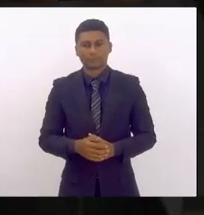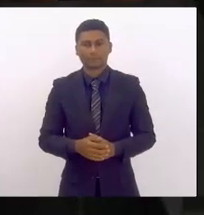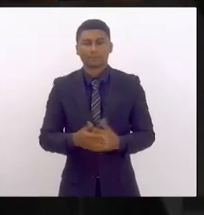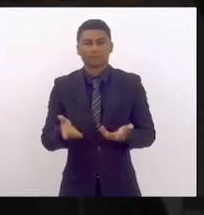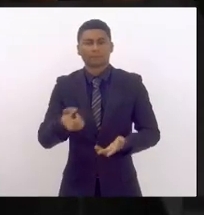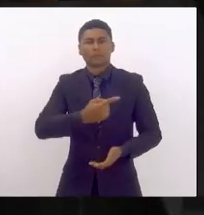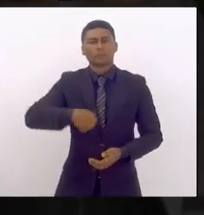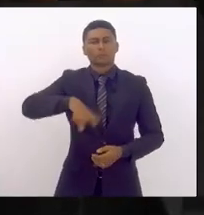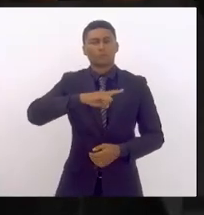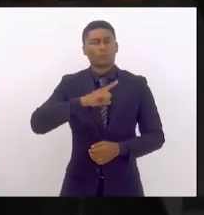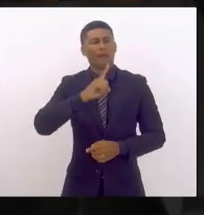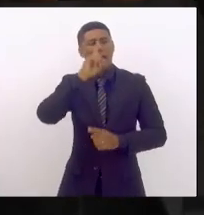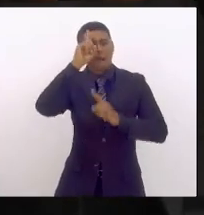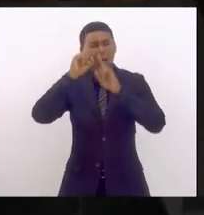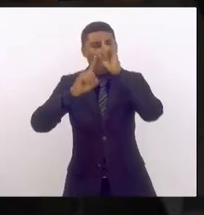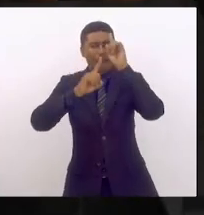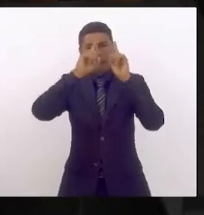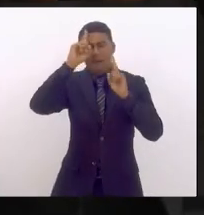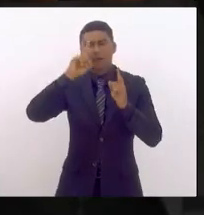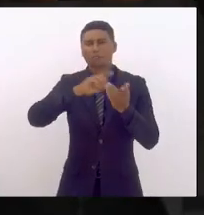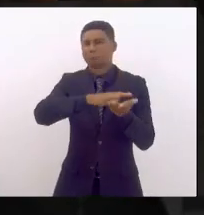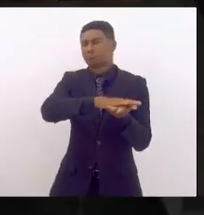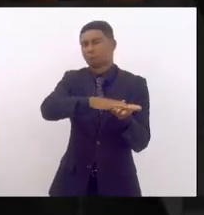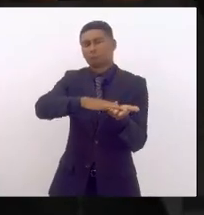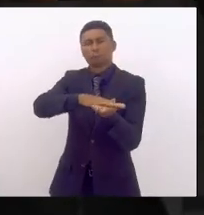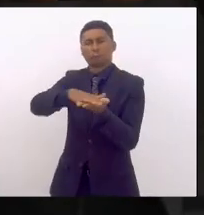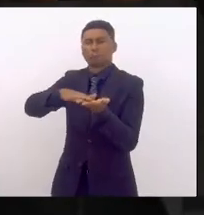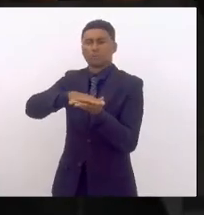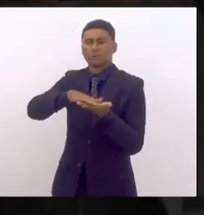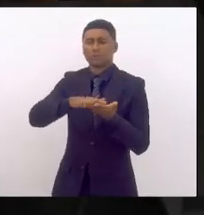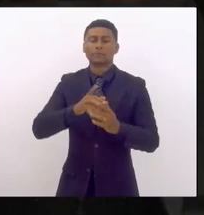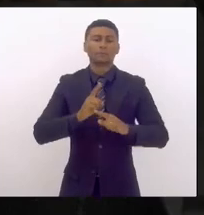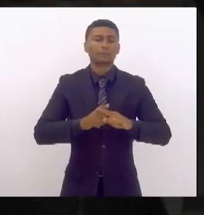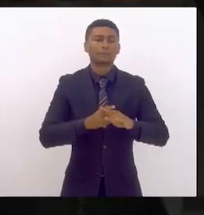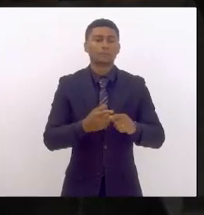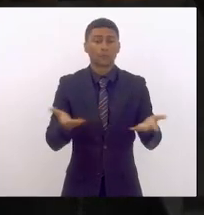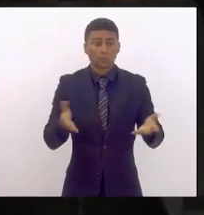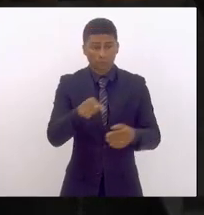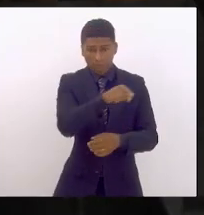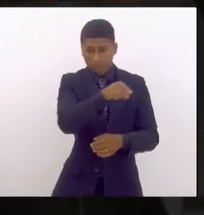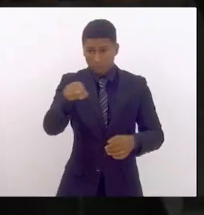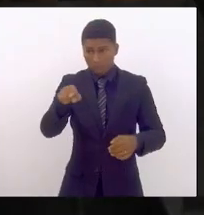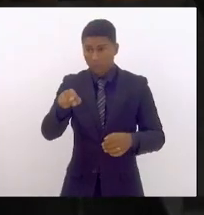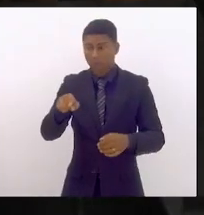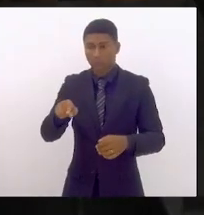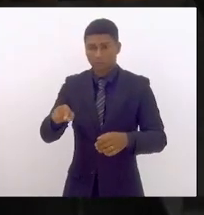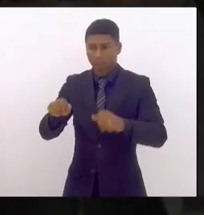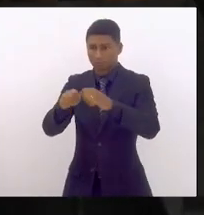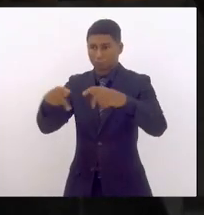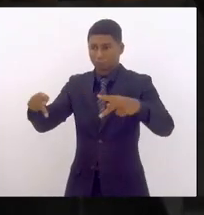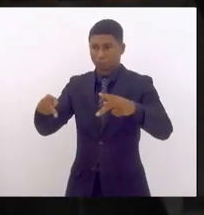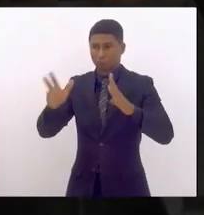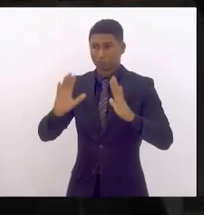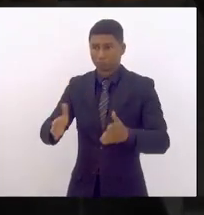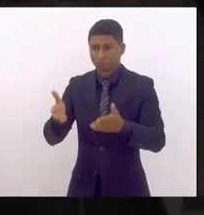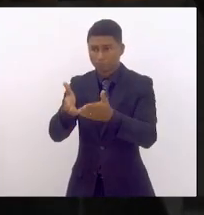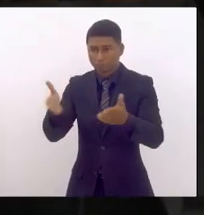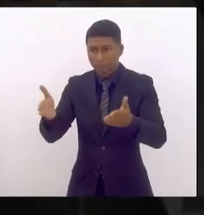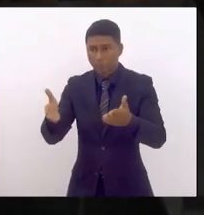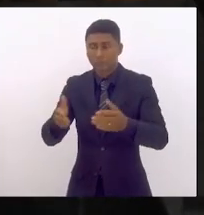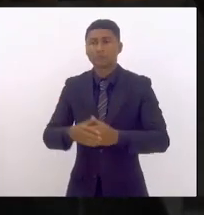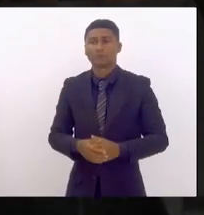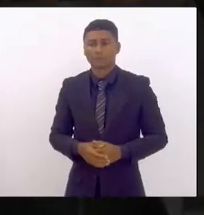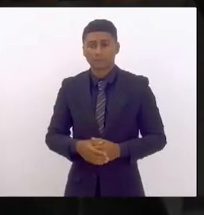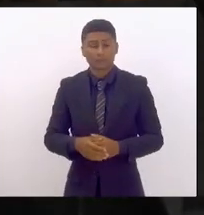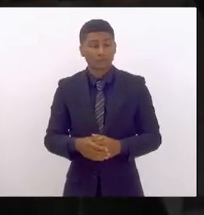heliomar inventando nada porque hoje cidadão que é aposentado a pensionista Quando ativo